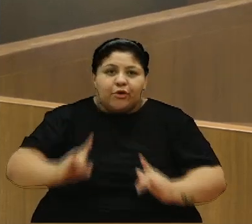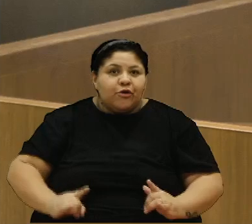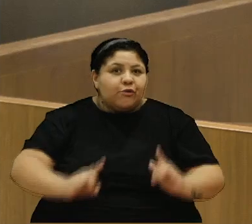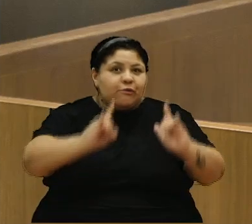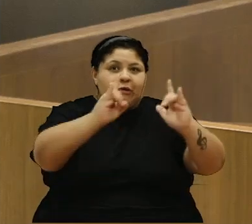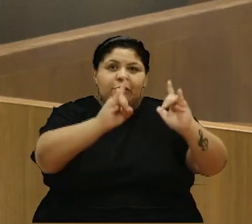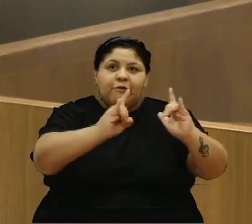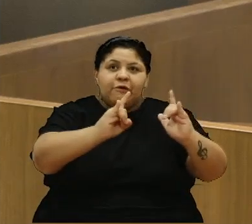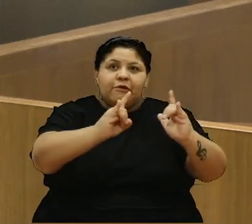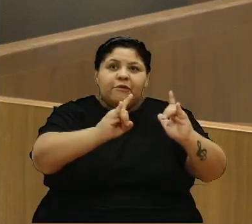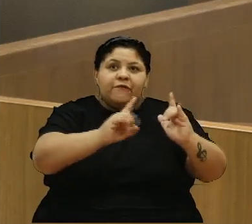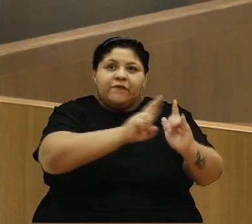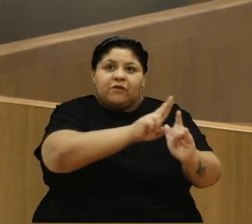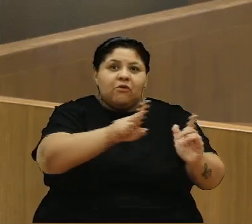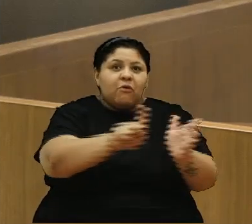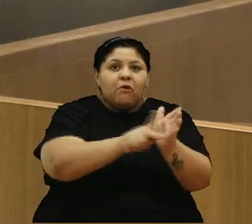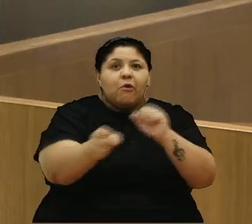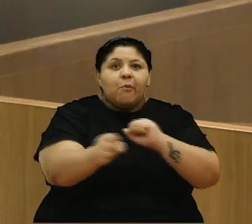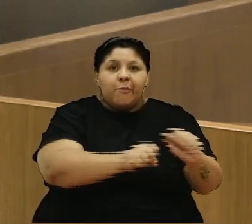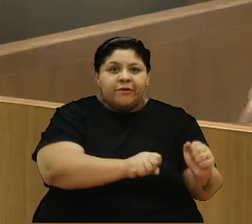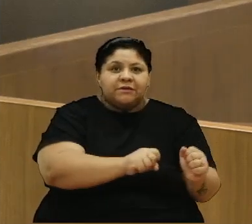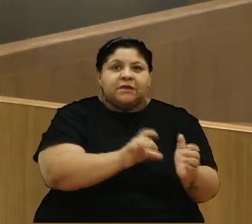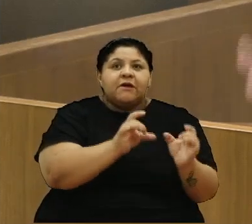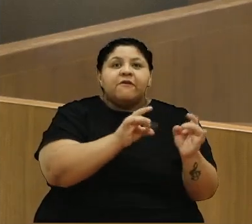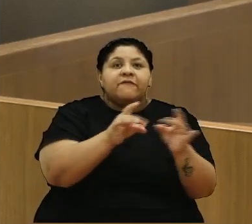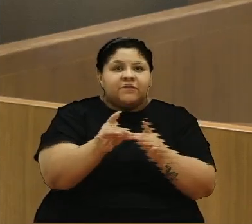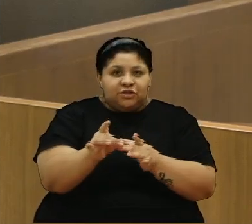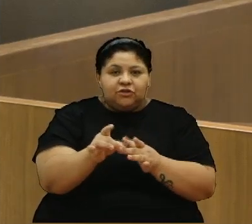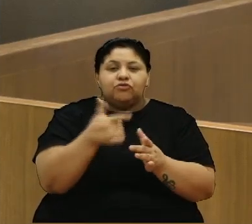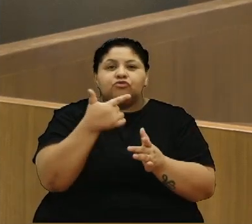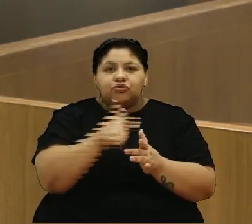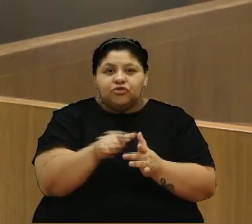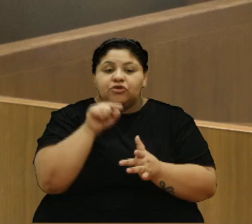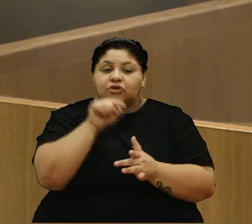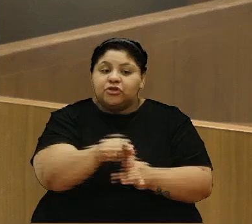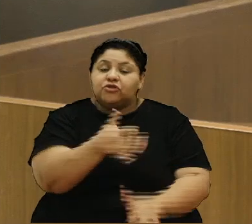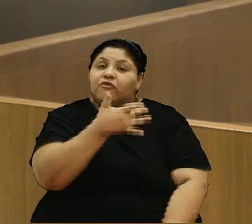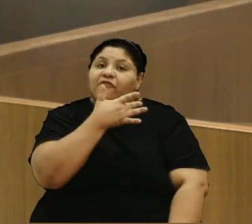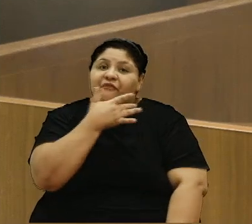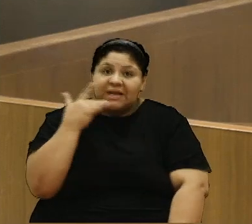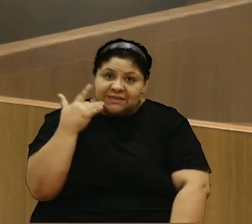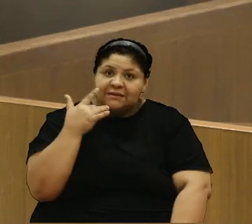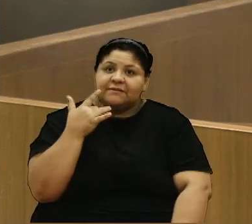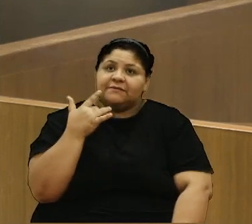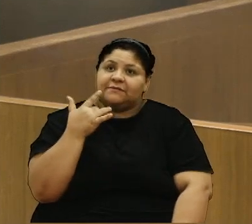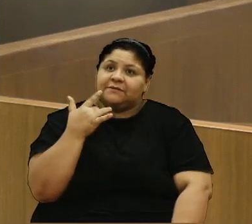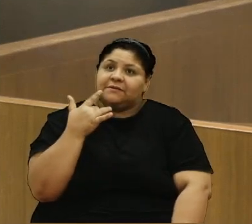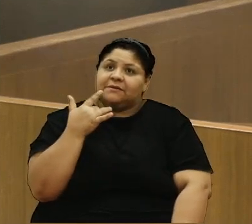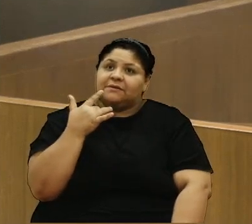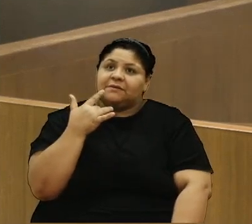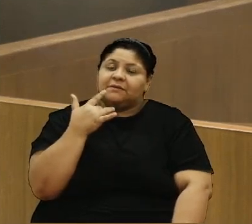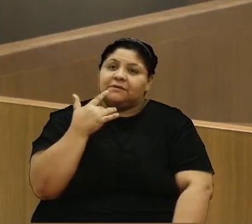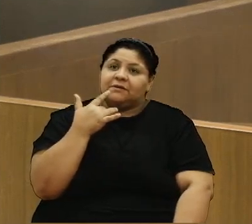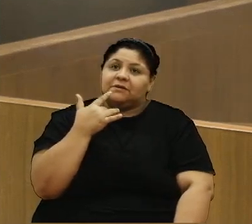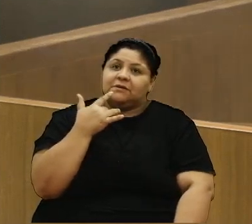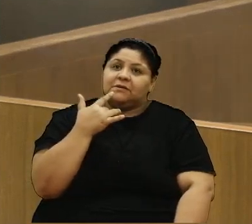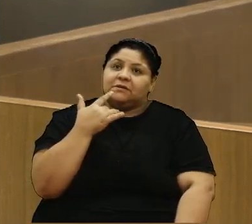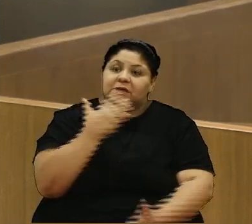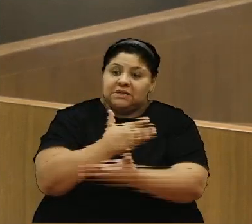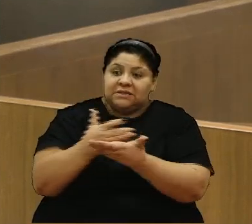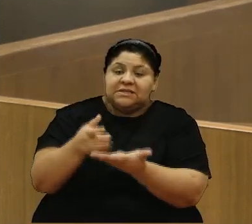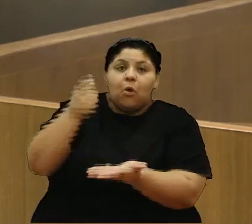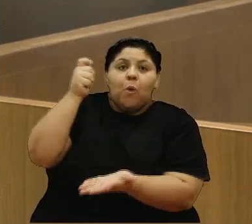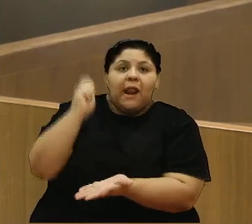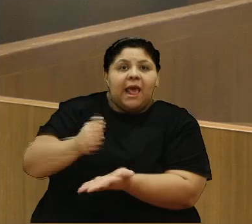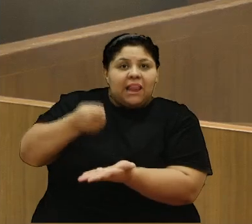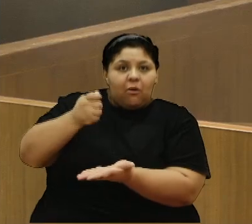pessoa, então o imóvel pode ser revendido. Isso facilita, inclusive, essa passagem para leilão. Mas o que